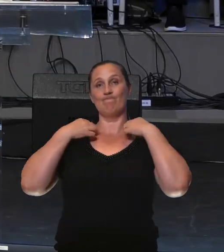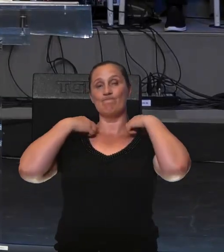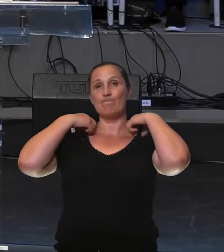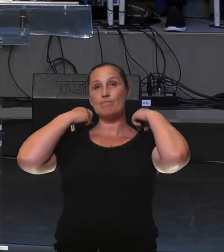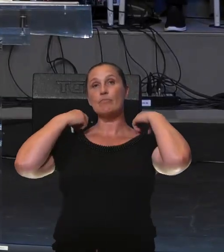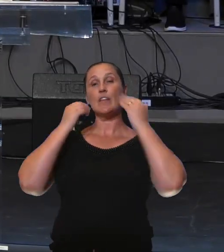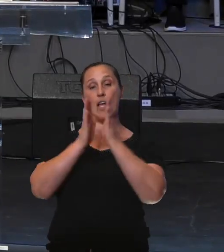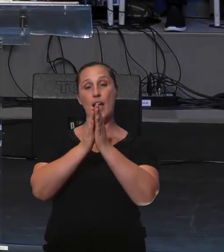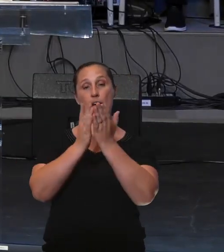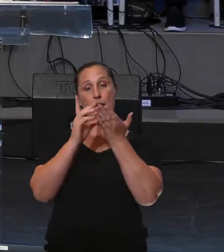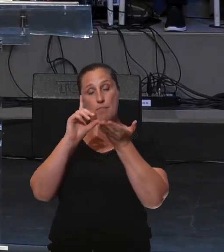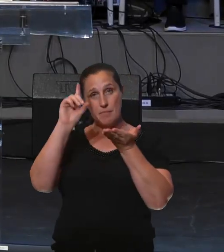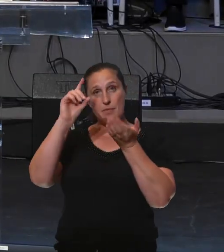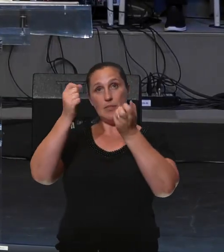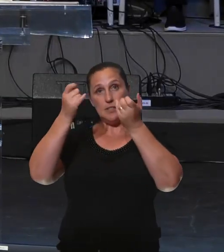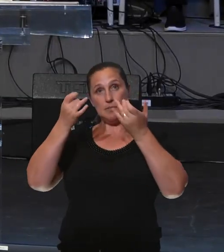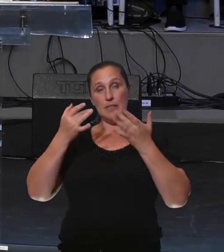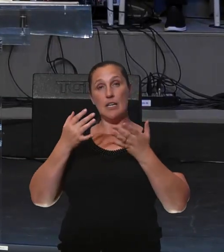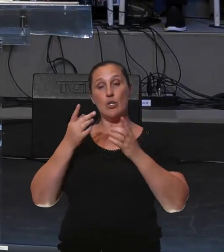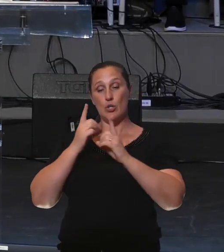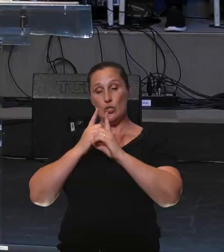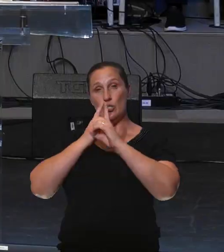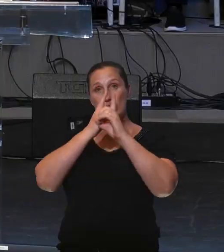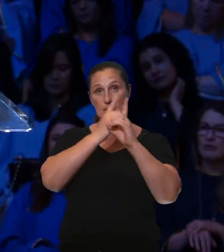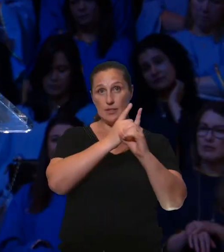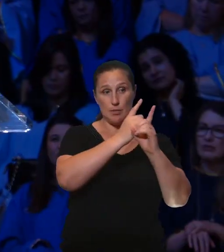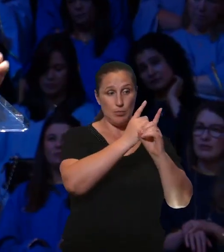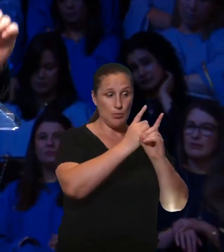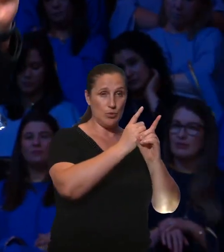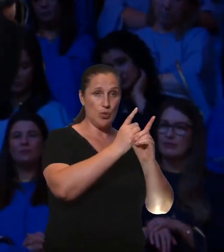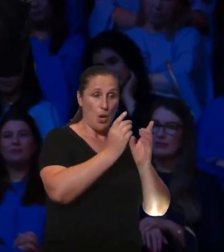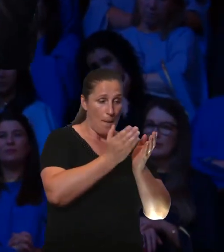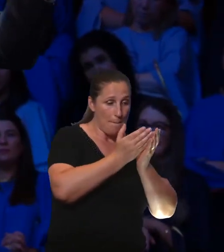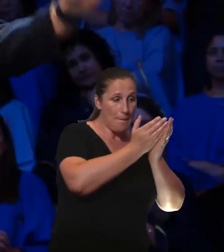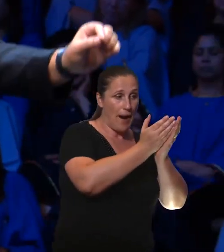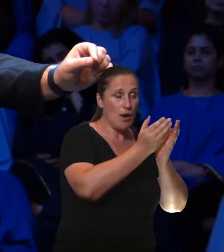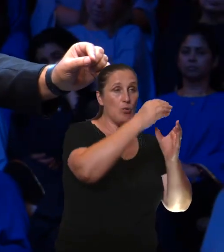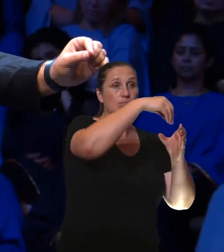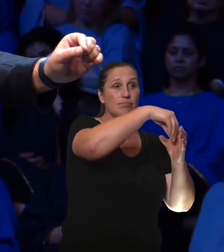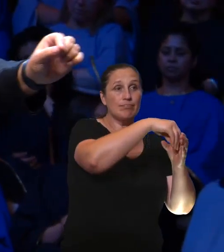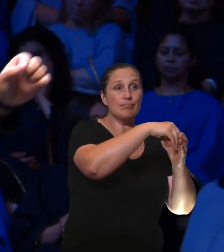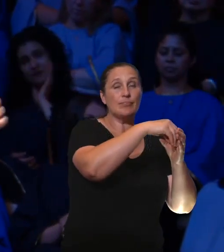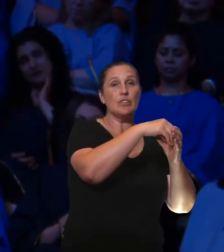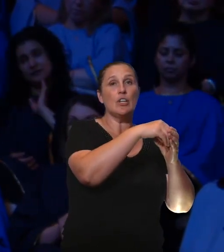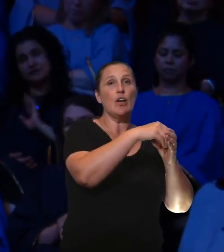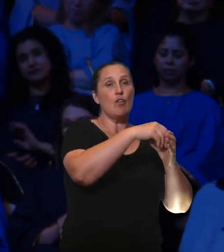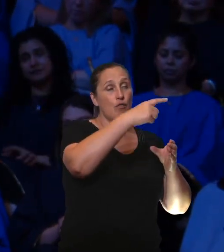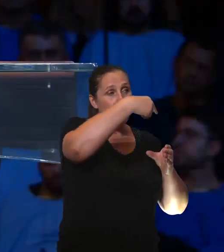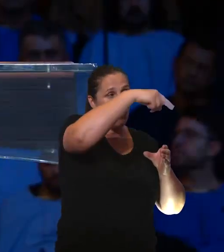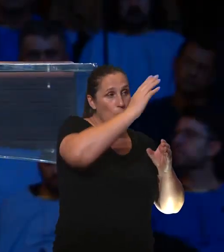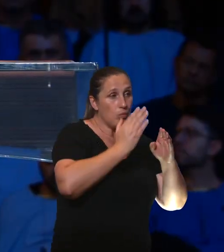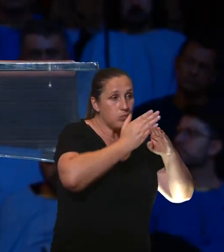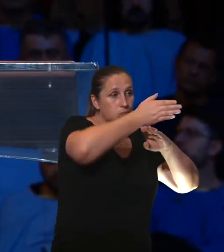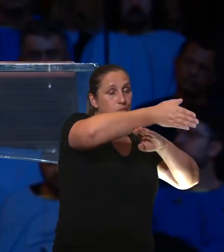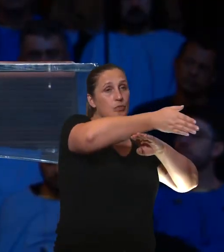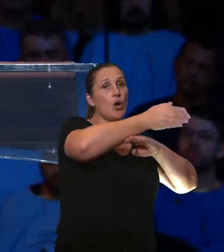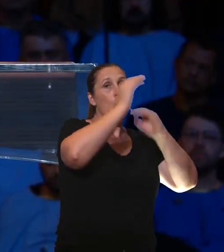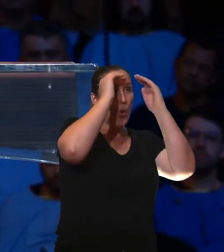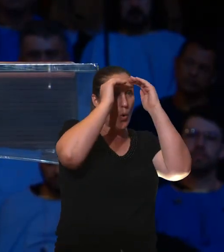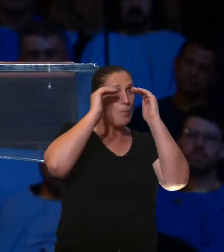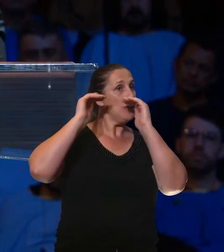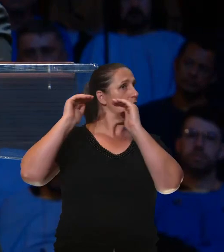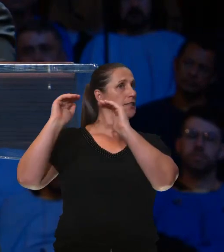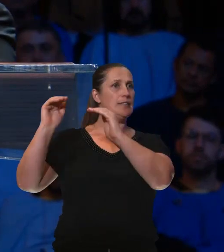A Bíblia diz que os discípulos entraram no barco, foram para a direção que Jesus apontou, obedeceram